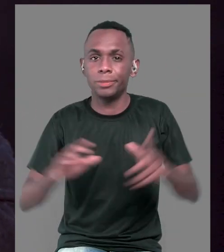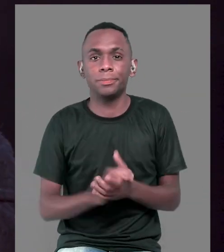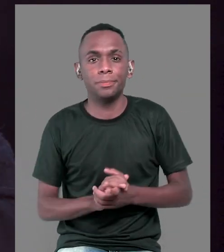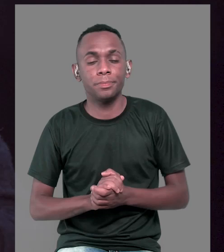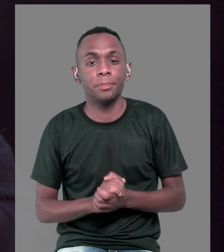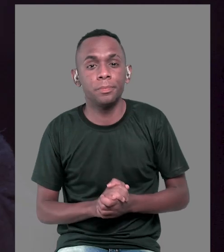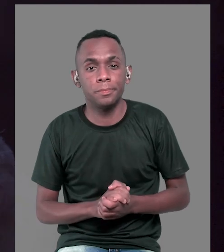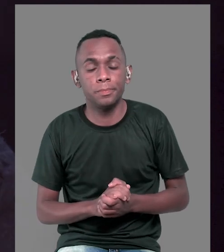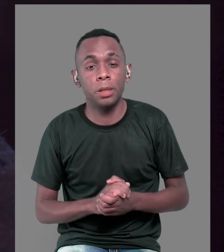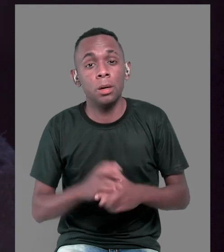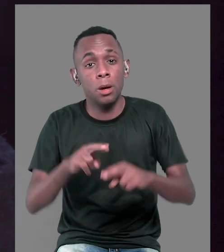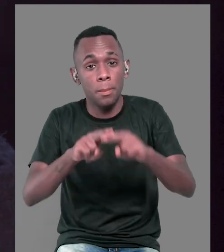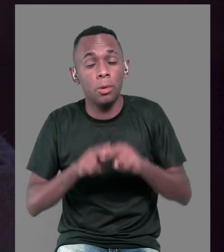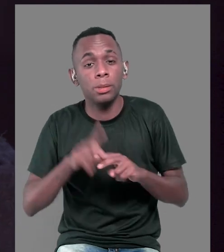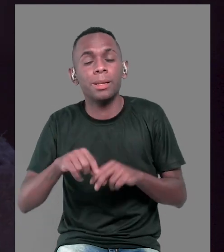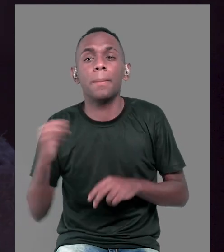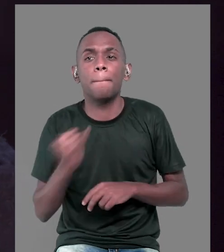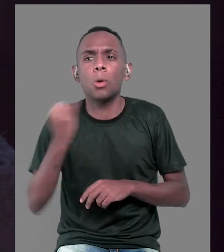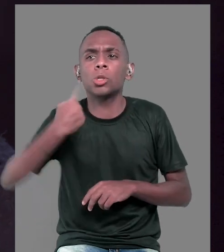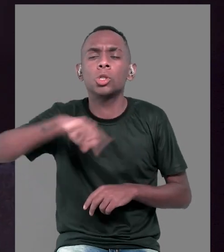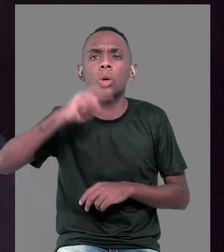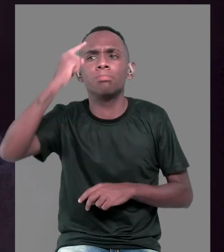Por isso, vale a pena a gente se perguntar: